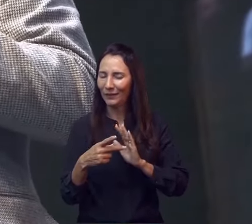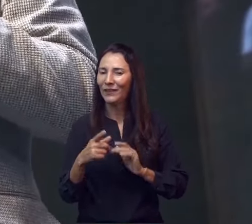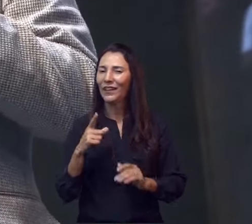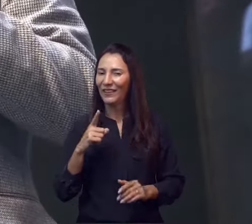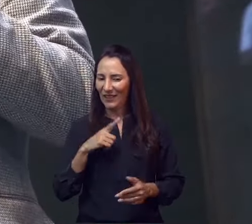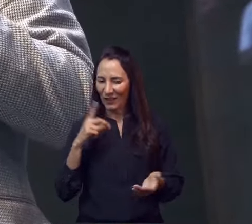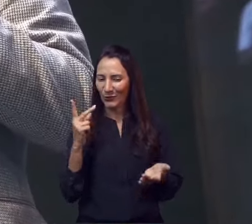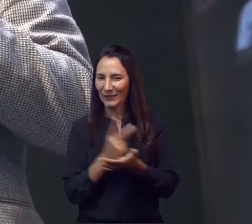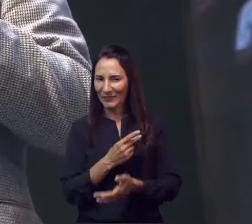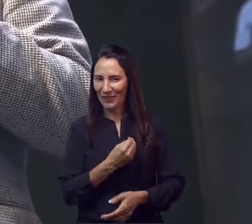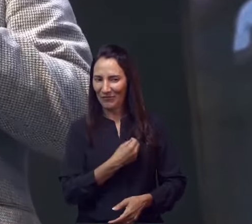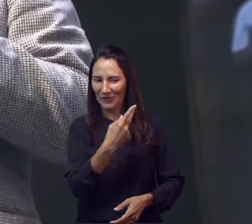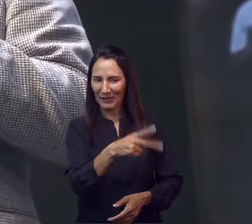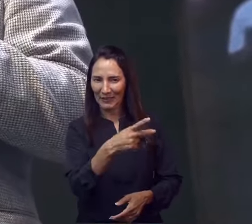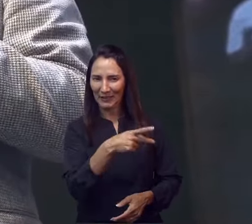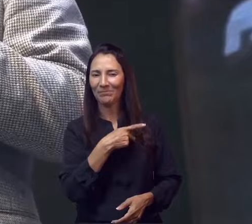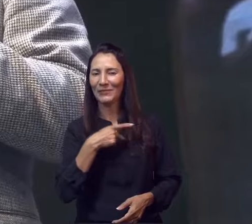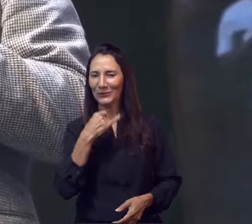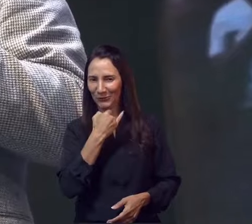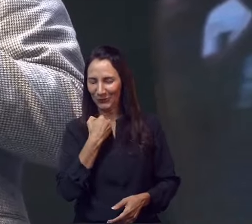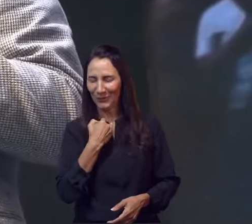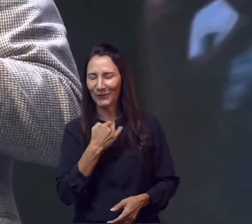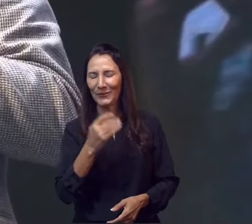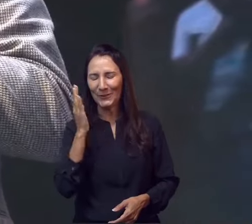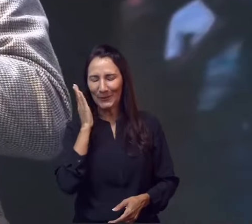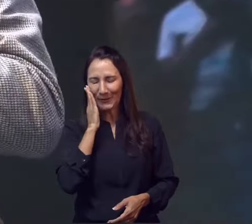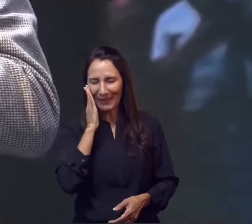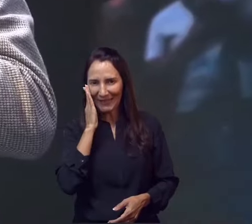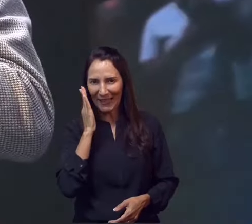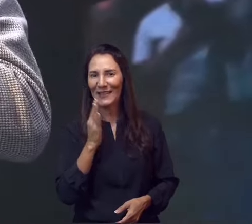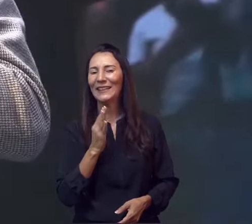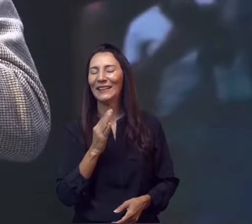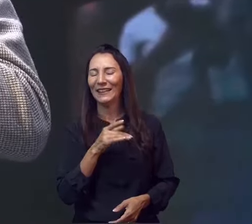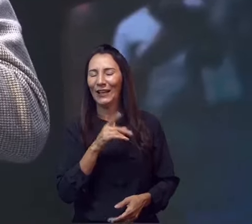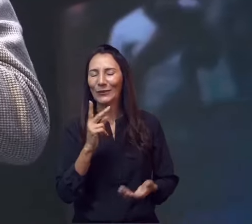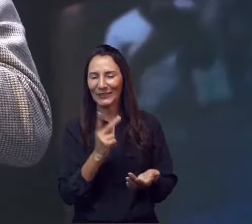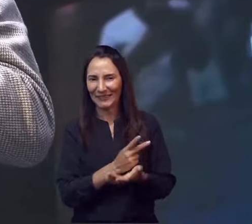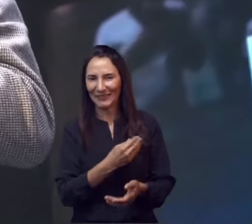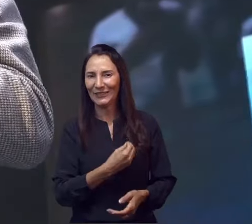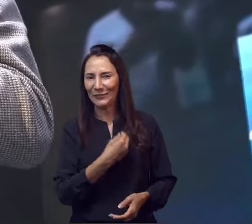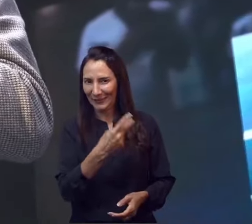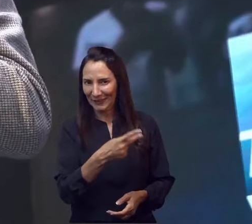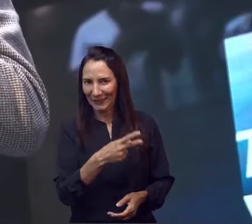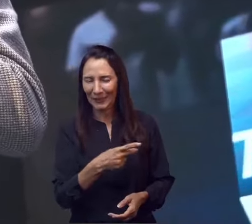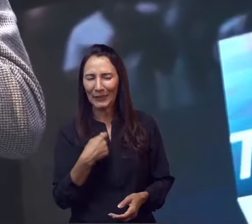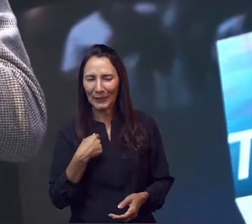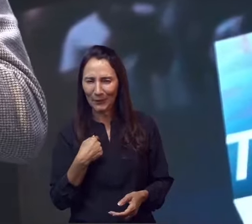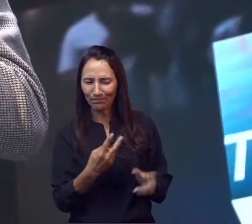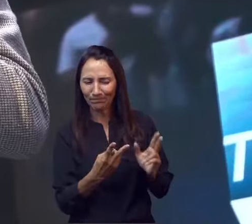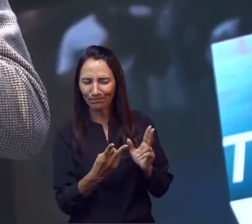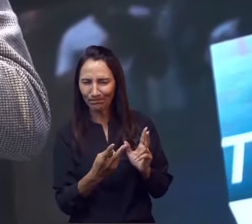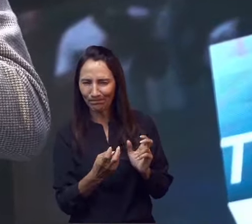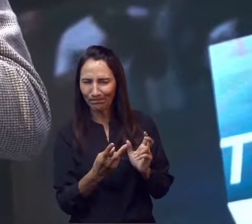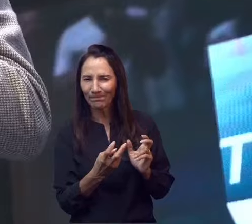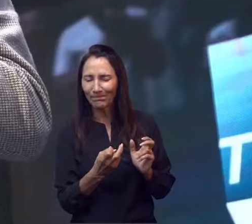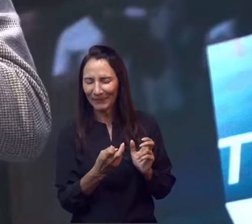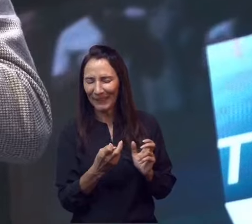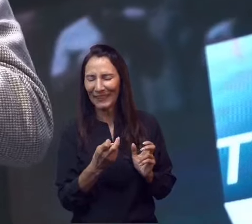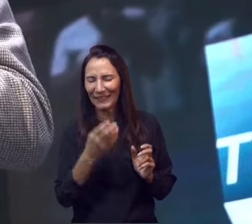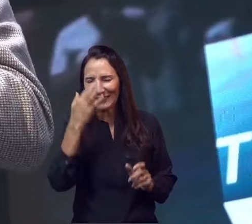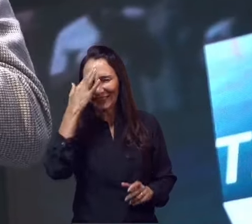na vida do Pastor Jorge que eu vou pregar aqui eu sei que tem acontecido na vida dele Hã Eu tenho certeza que tem